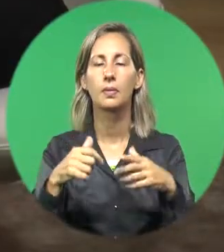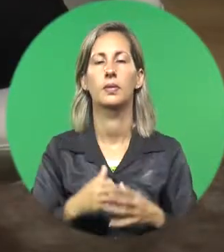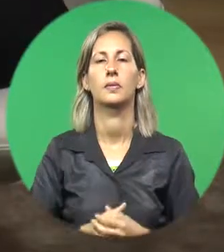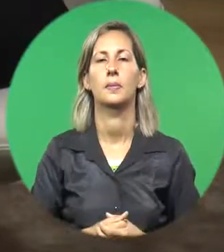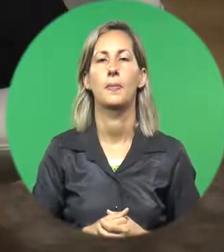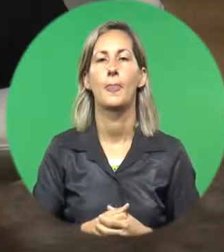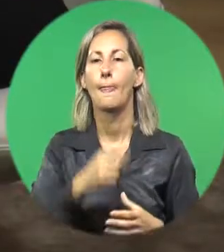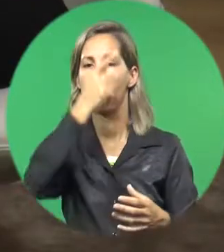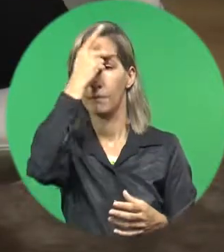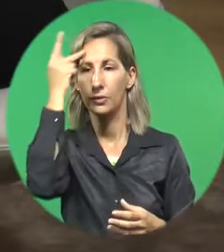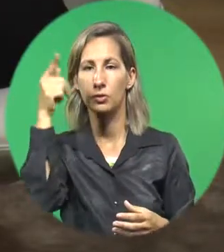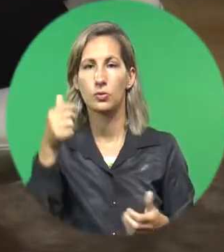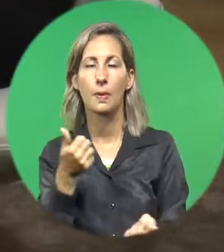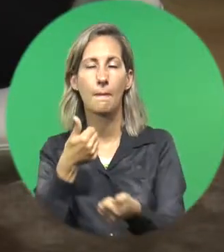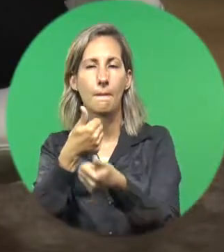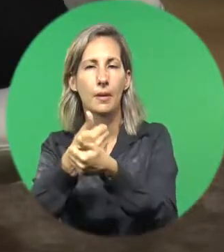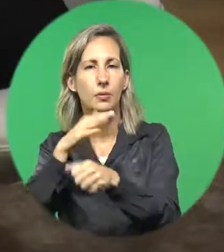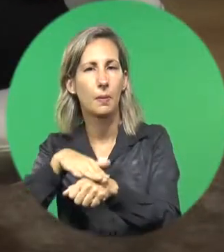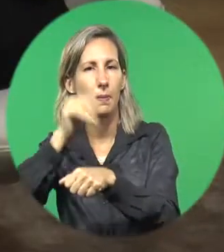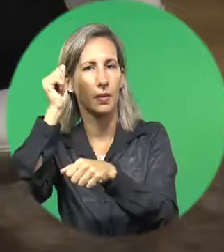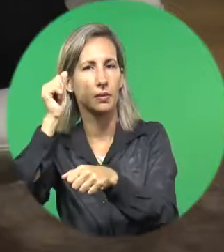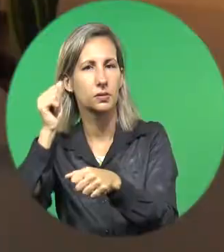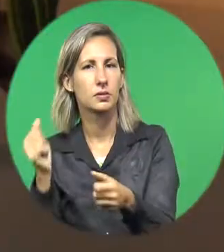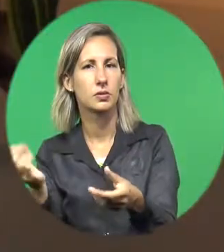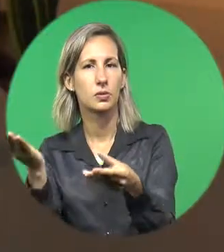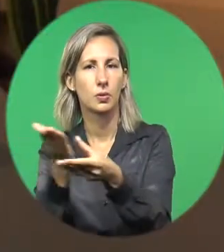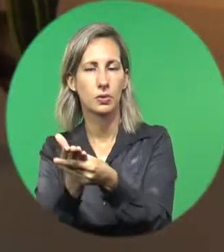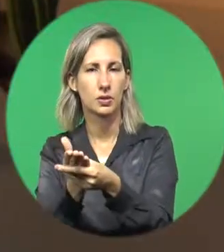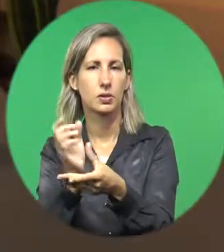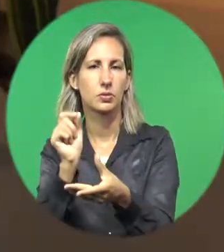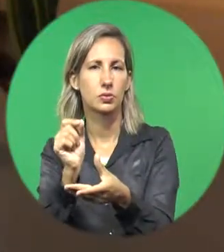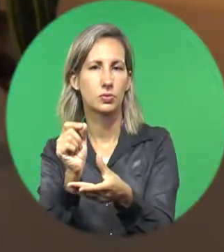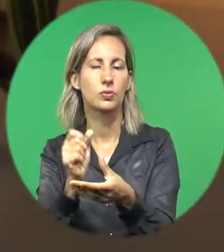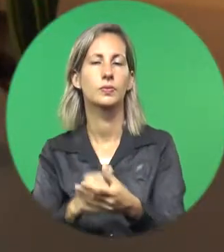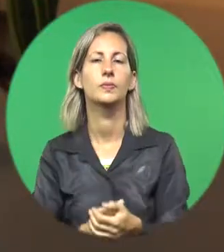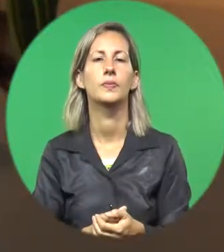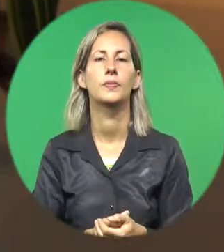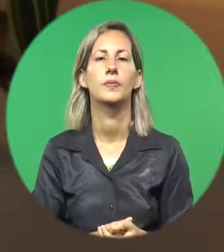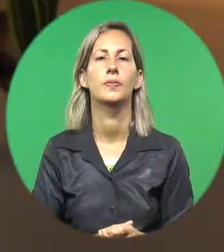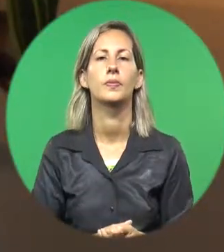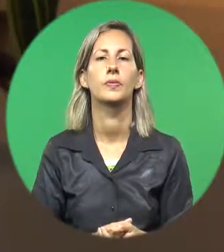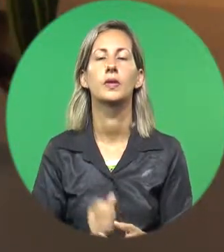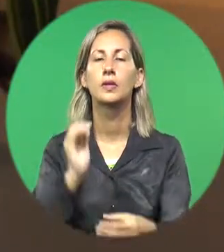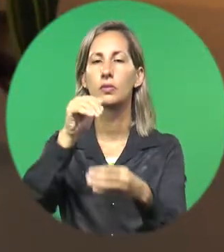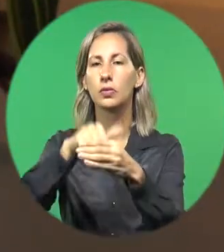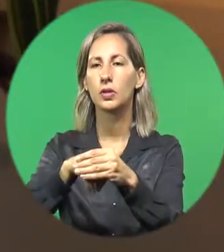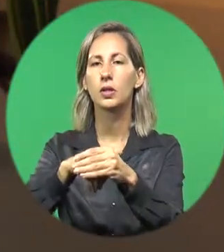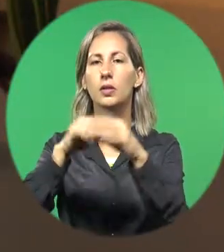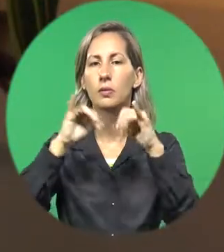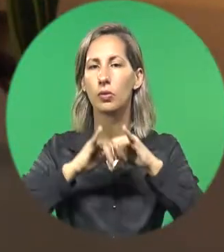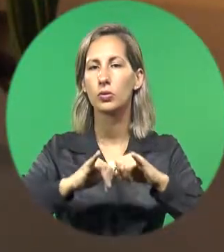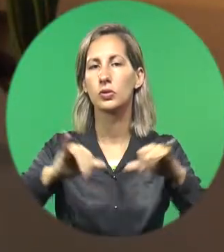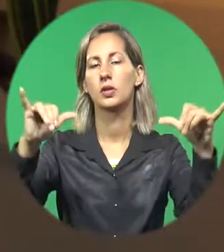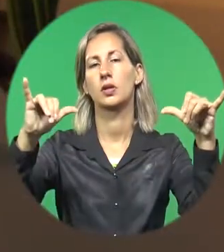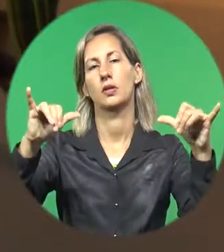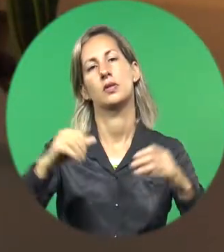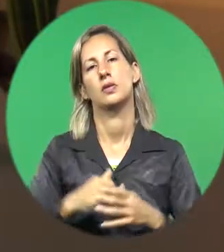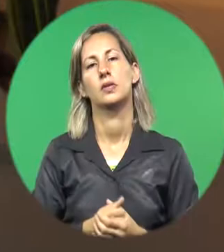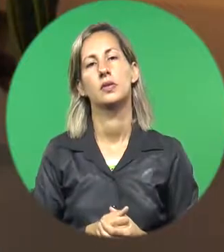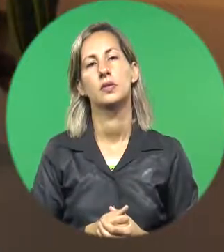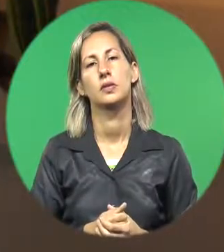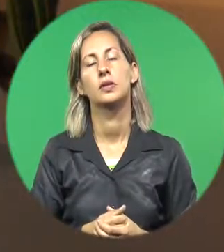trabalhou aquelas pessoas que estariam mais próximas do processo eleitoral e que poderiam ser reprodutores